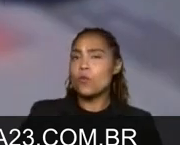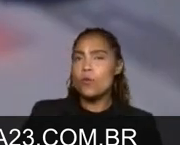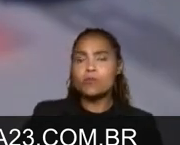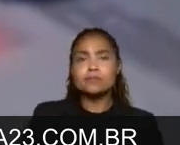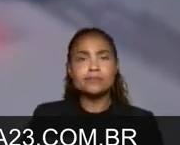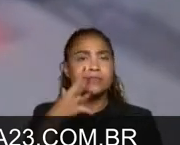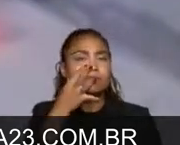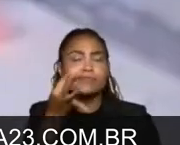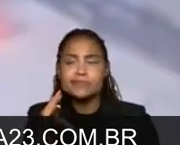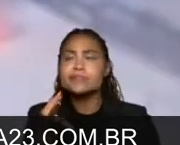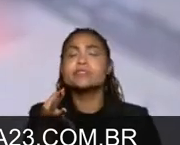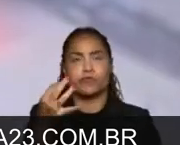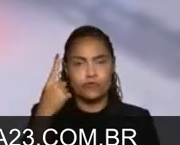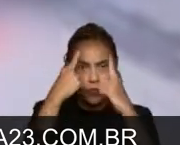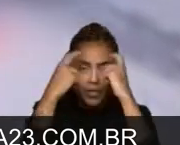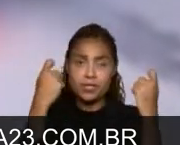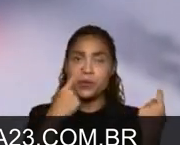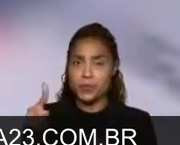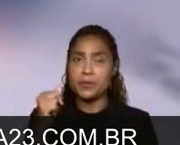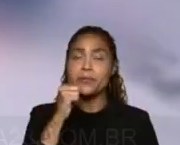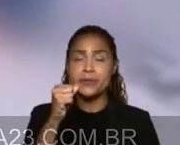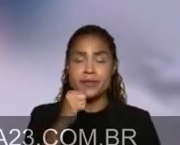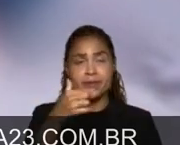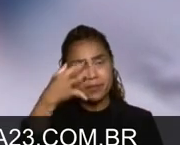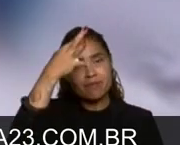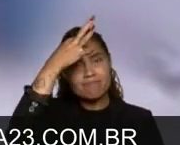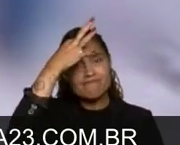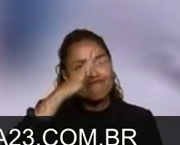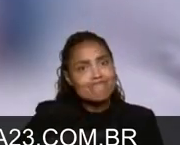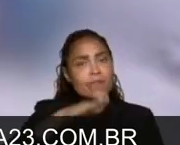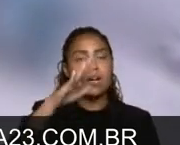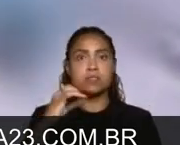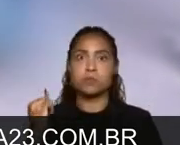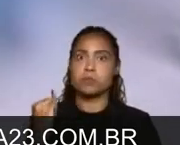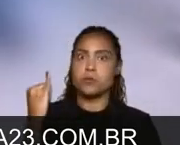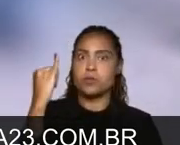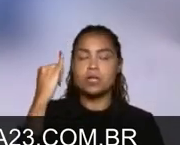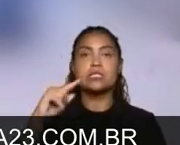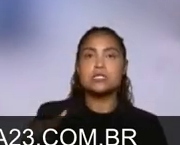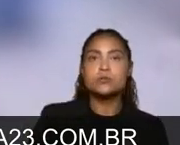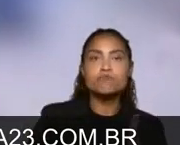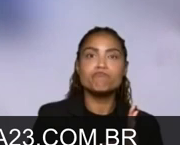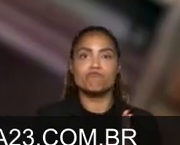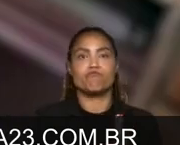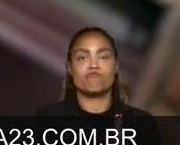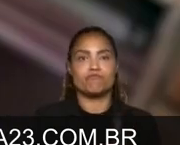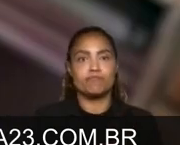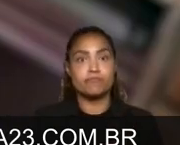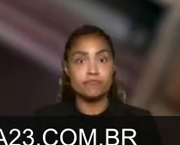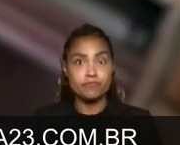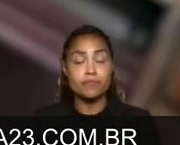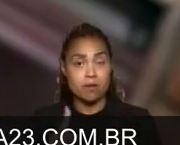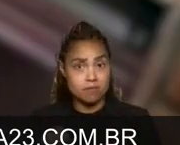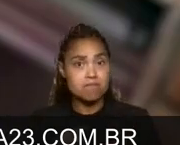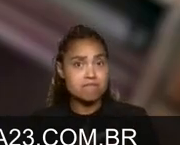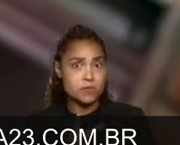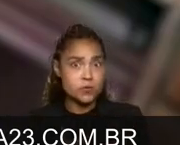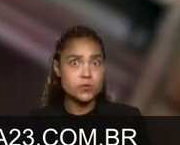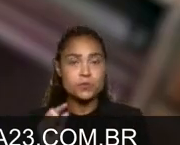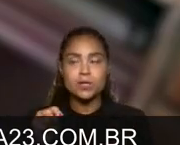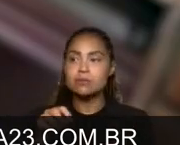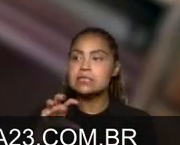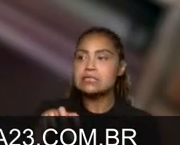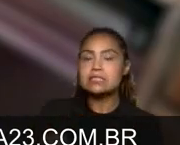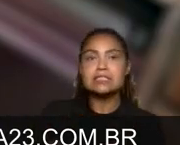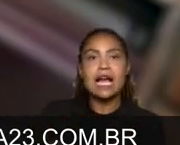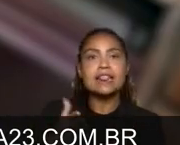Violência contra a mulher tem se conscientizado cada vez mais da importância em denunciar maus tratos. A procura pela Central de